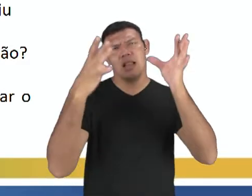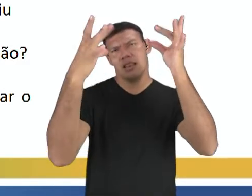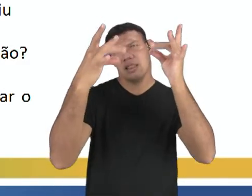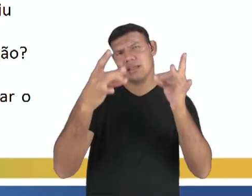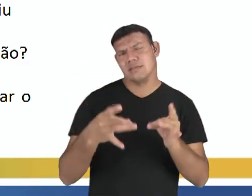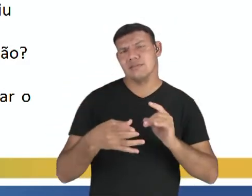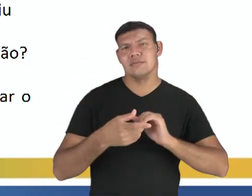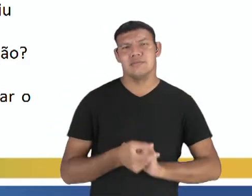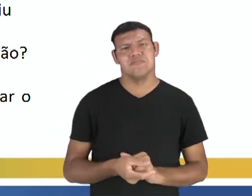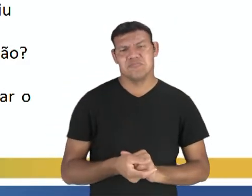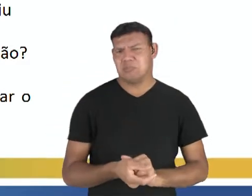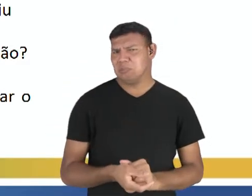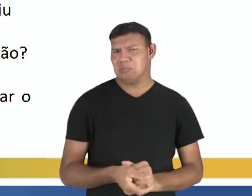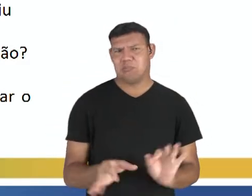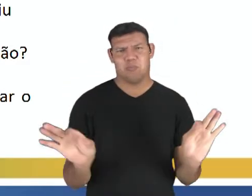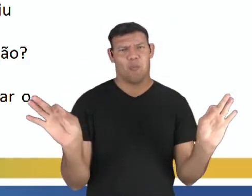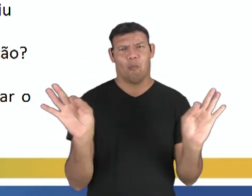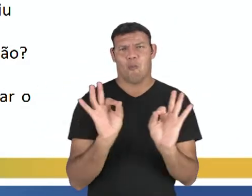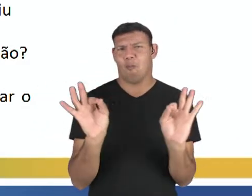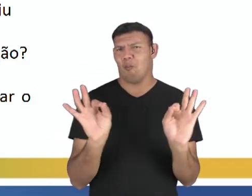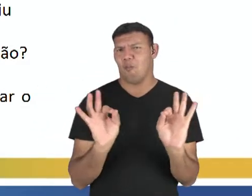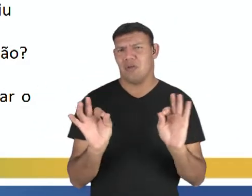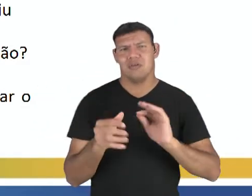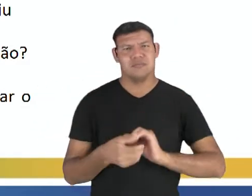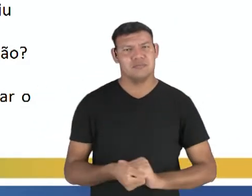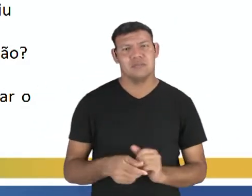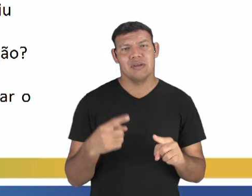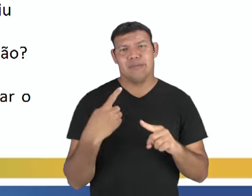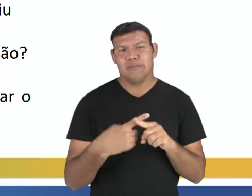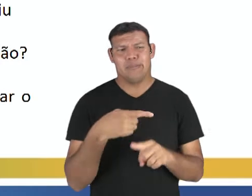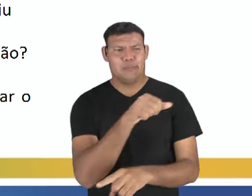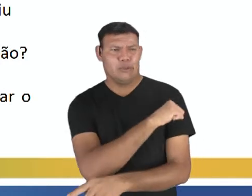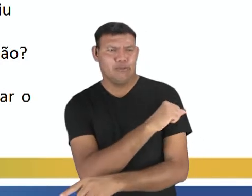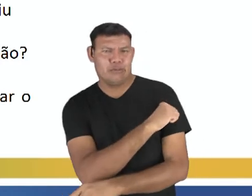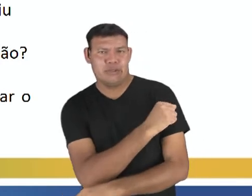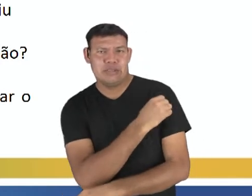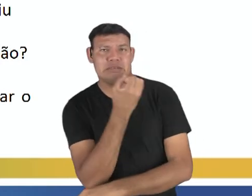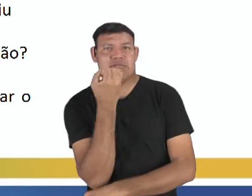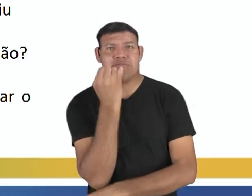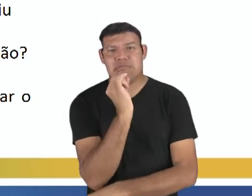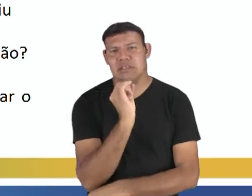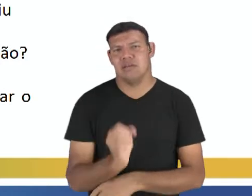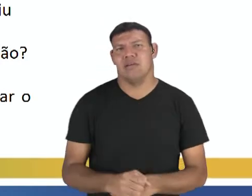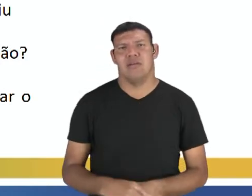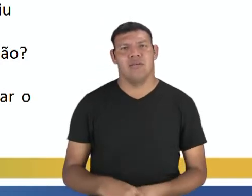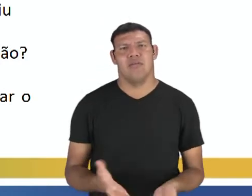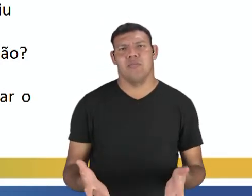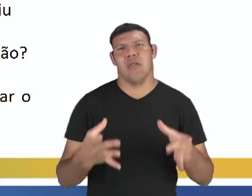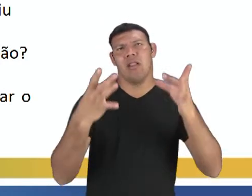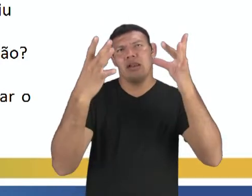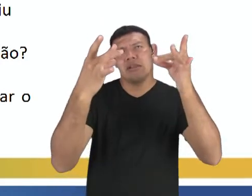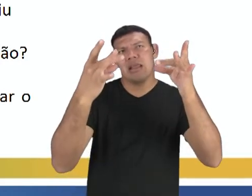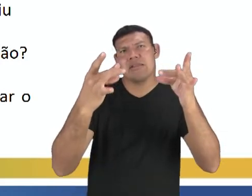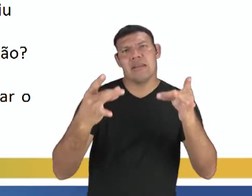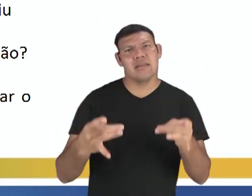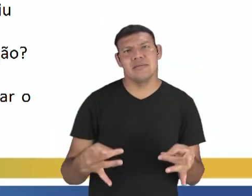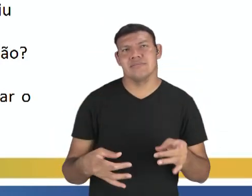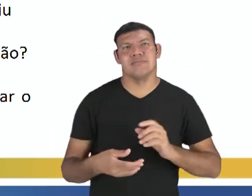descrição? No caso, não faz sentido quando uma aluna ou quando alguém responde dessa forma, simplesmente